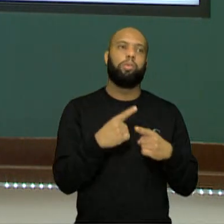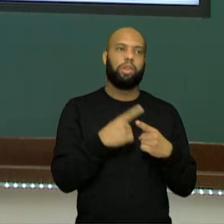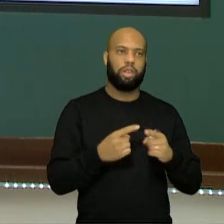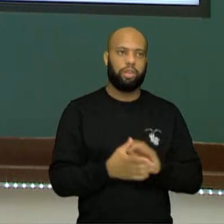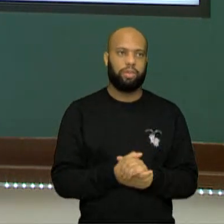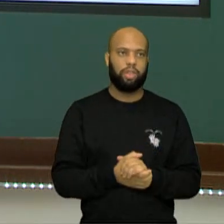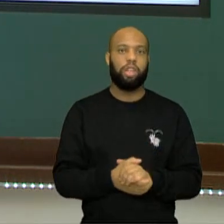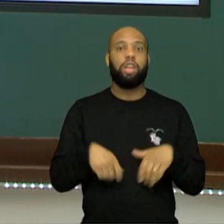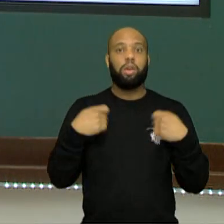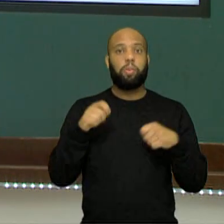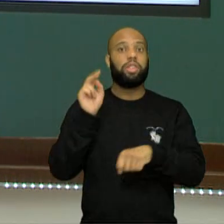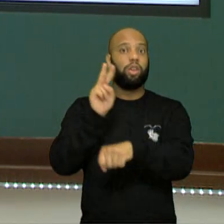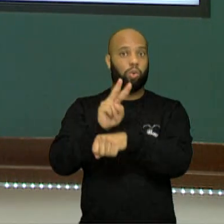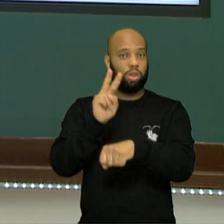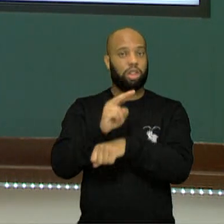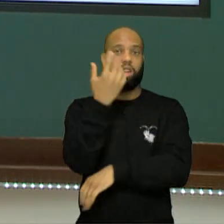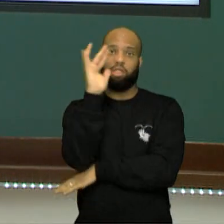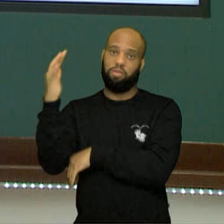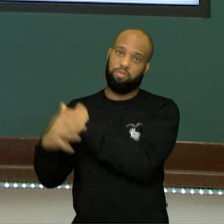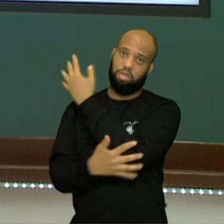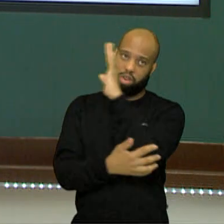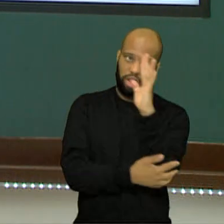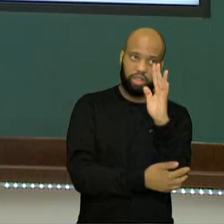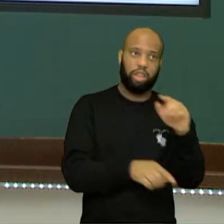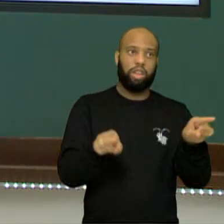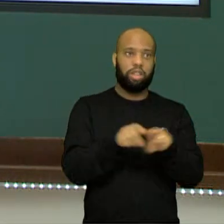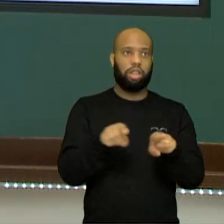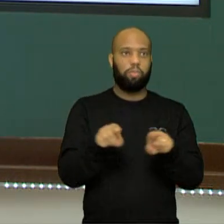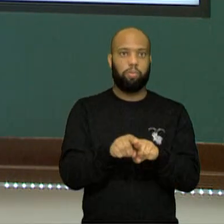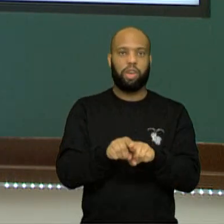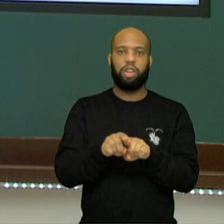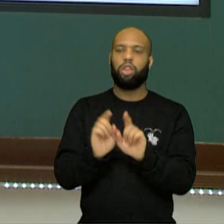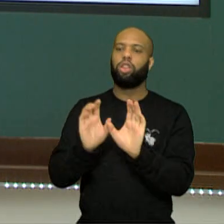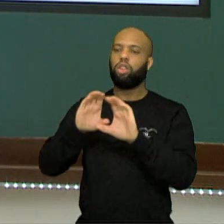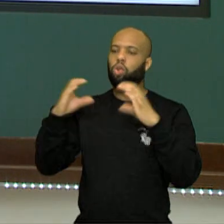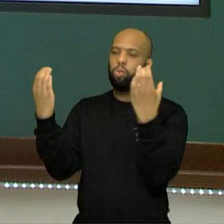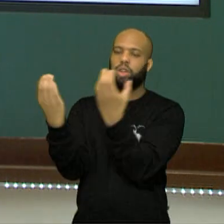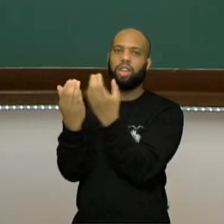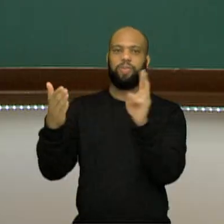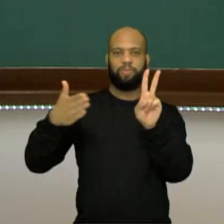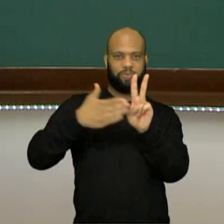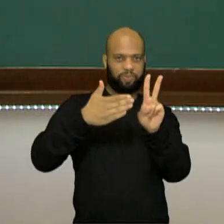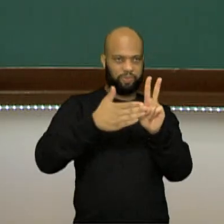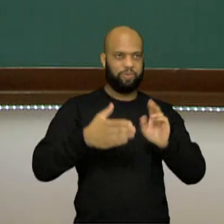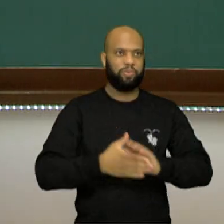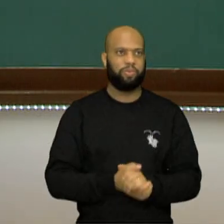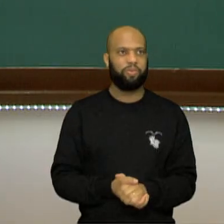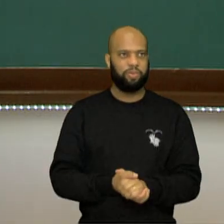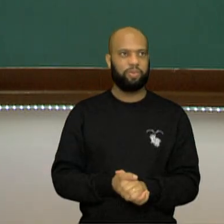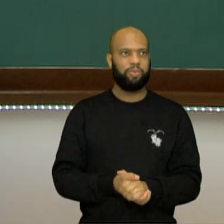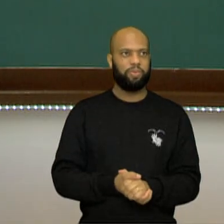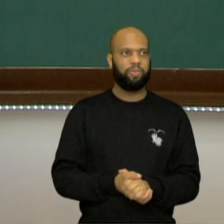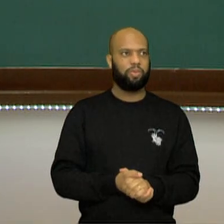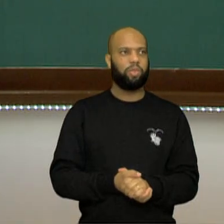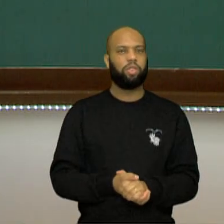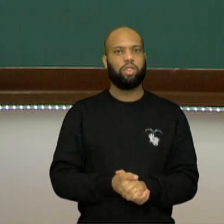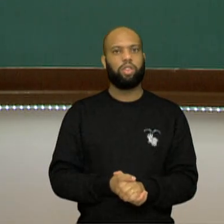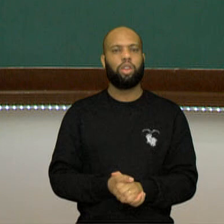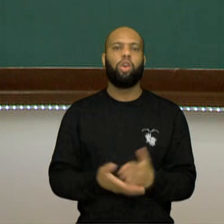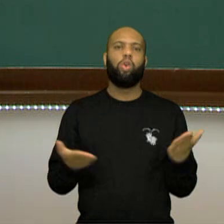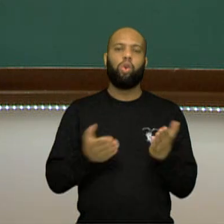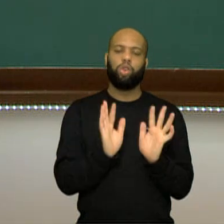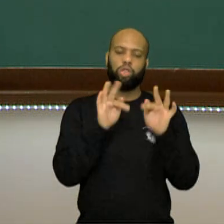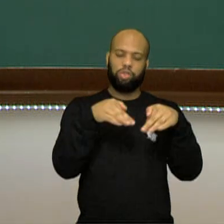de preservação das florestas e também das tribos indígenas. Pessoal, então nós ficamos